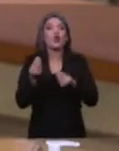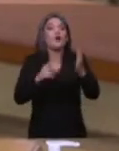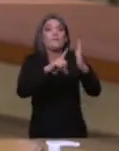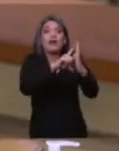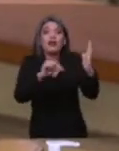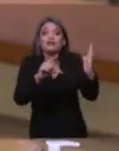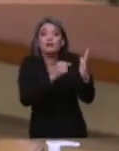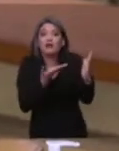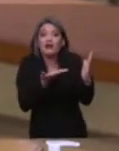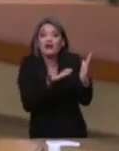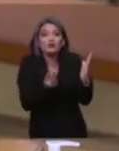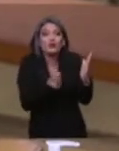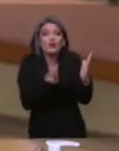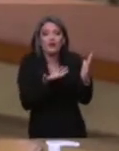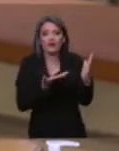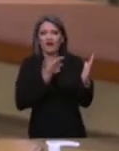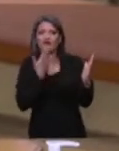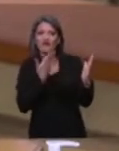Palácio do Planalto.